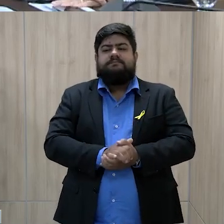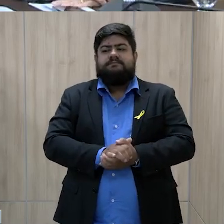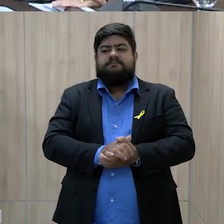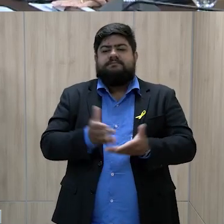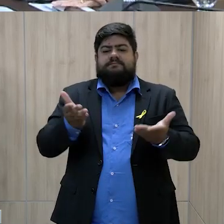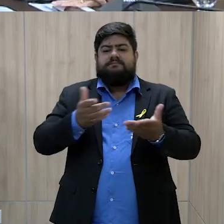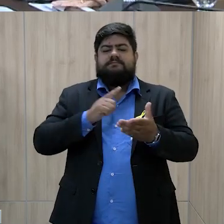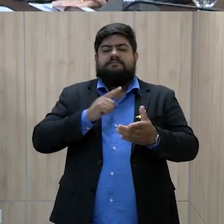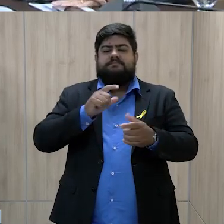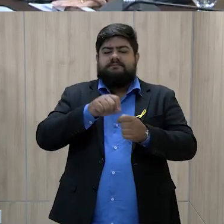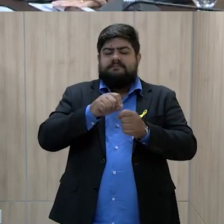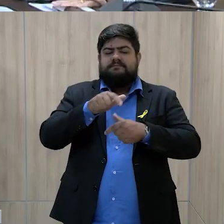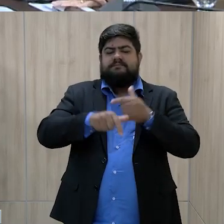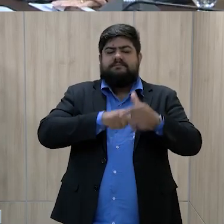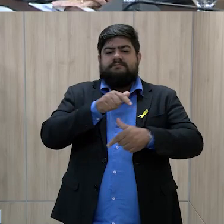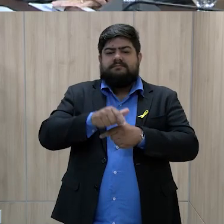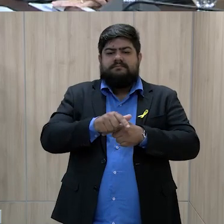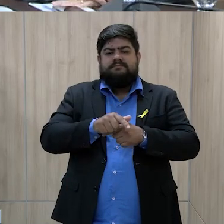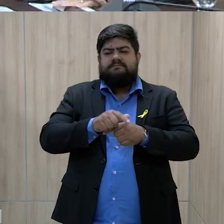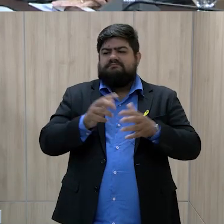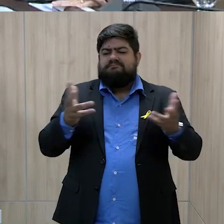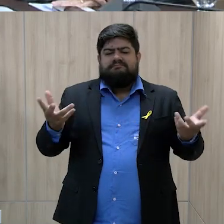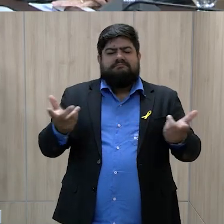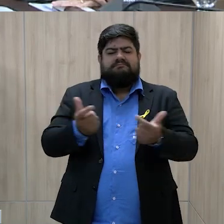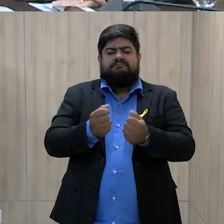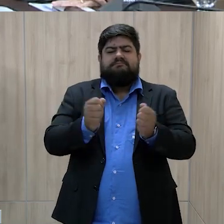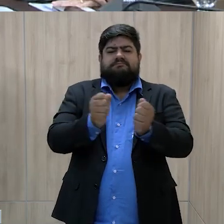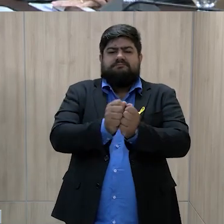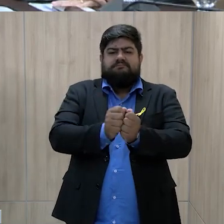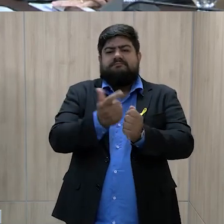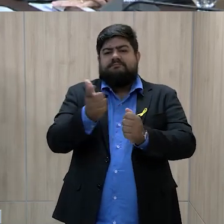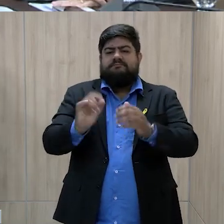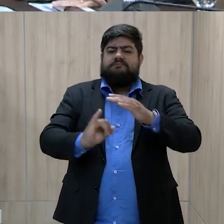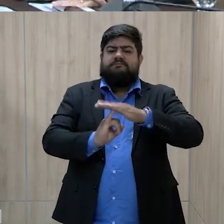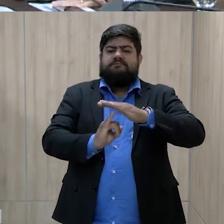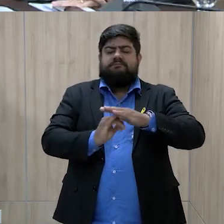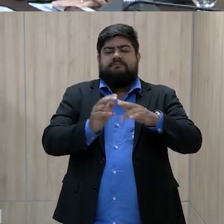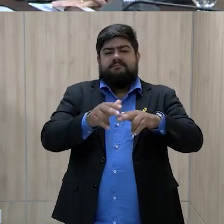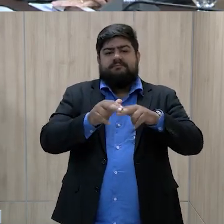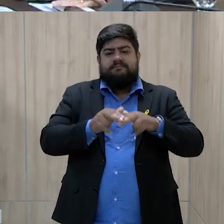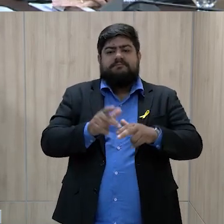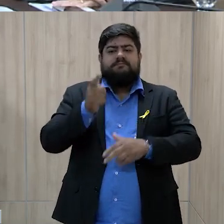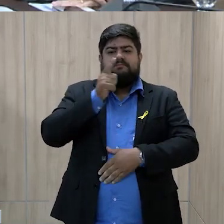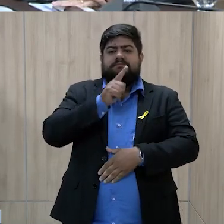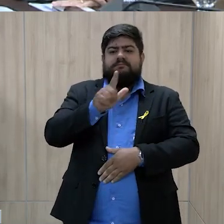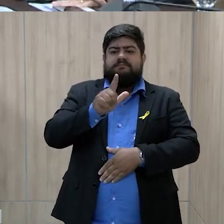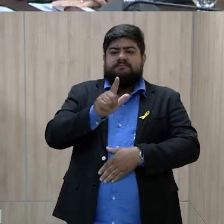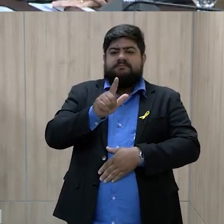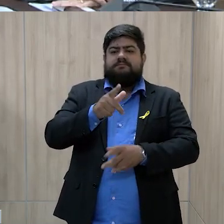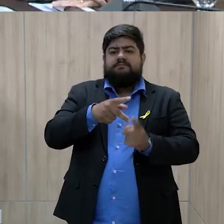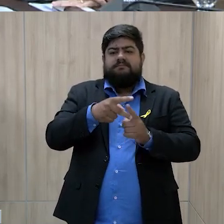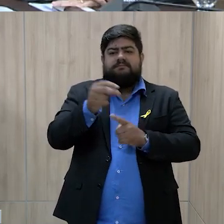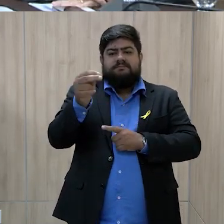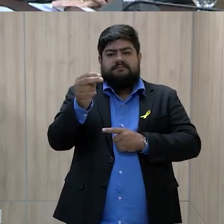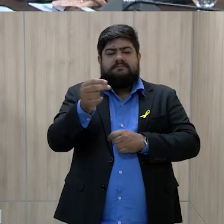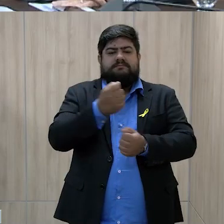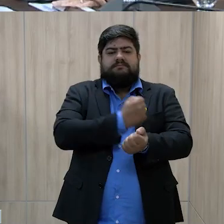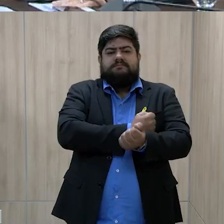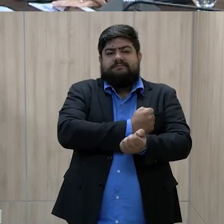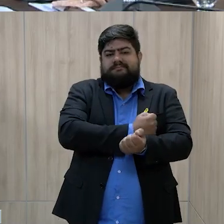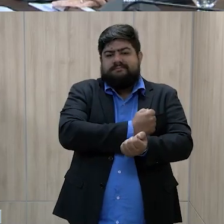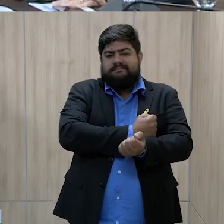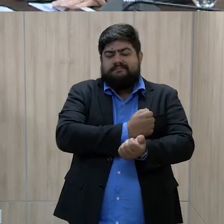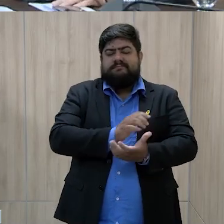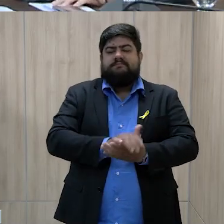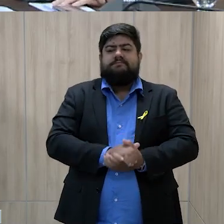hoje executa um trabalho Fantástico junto as entidades por conta de exatamente ter conseguido vencer